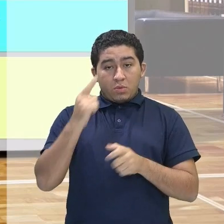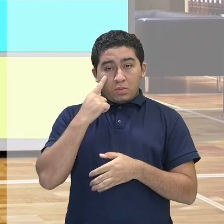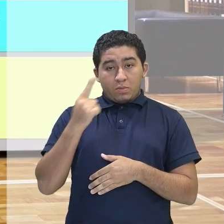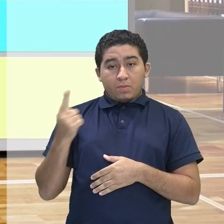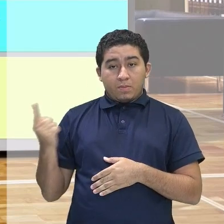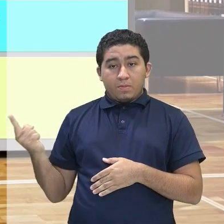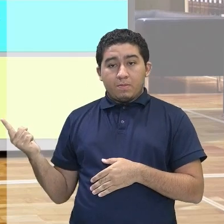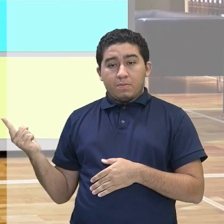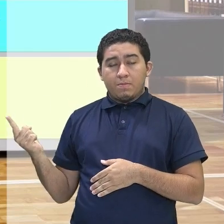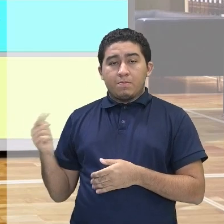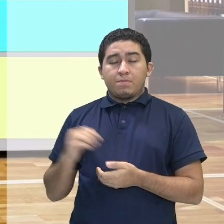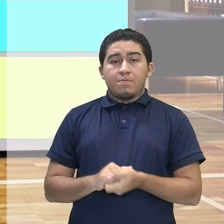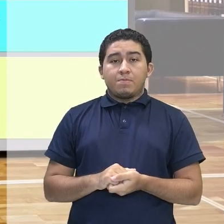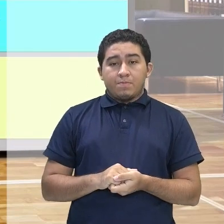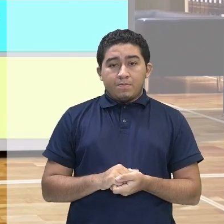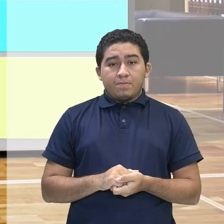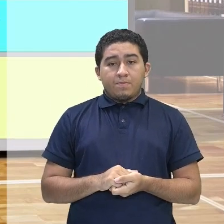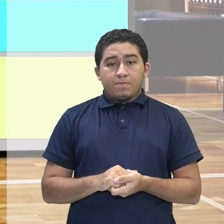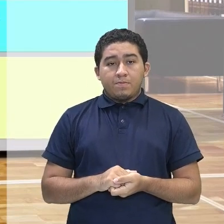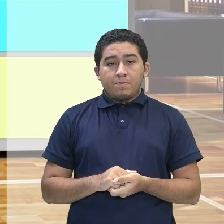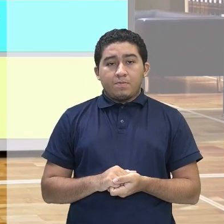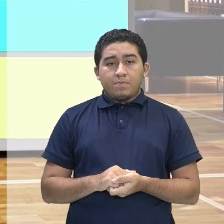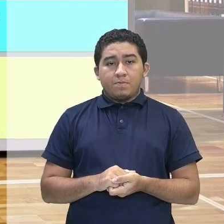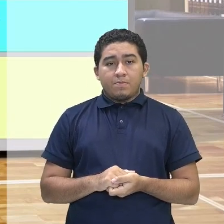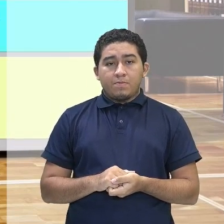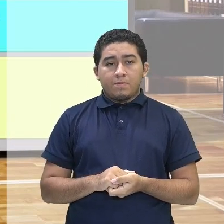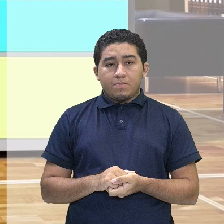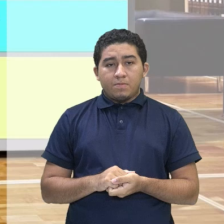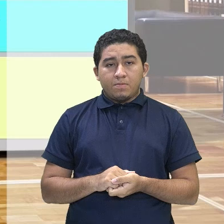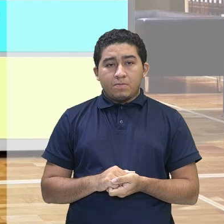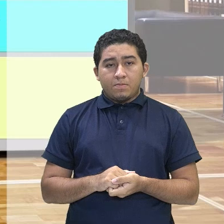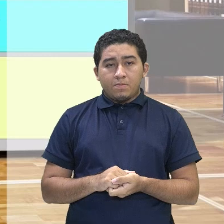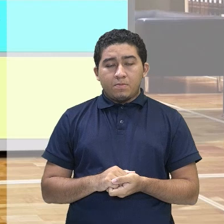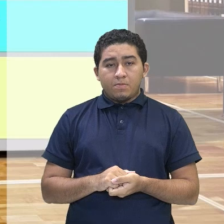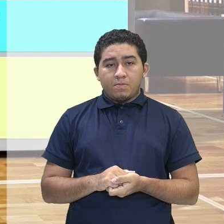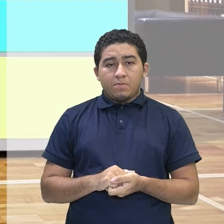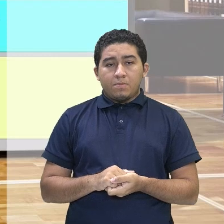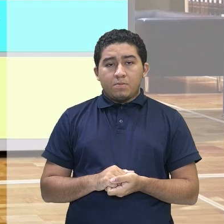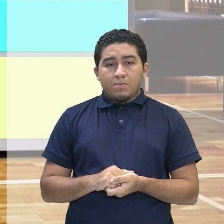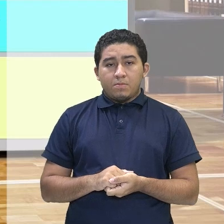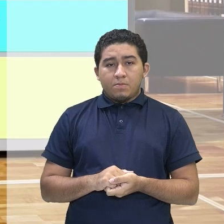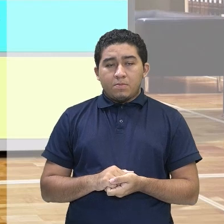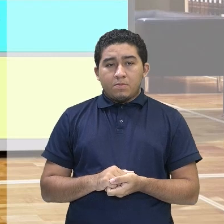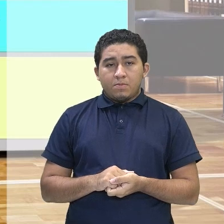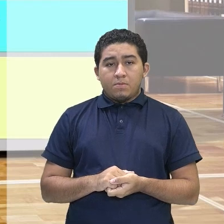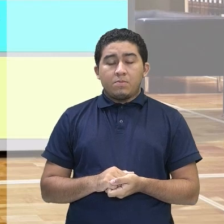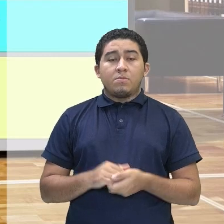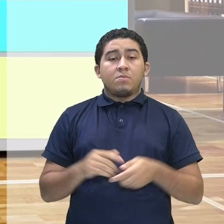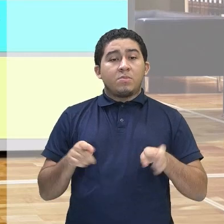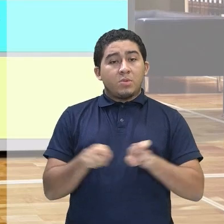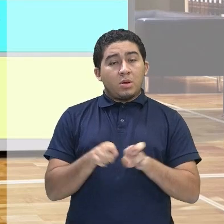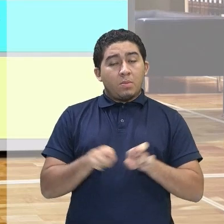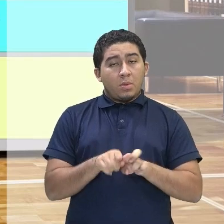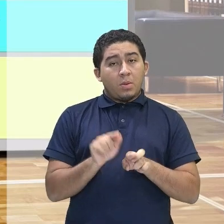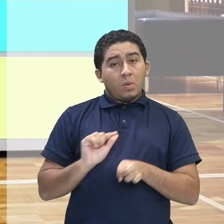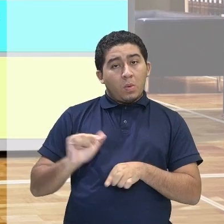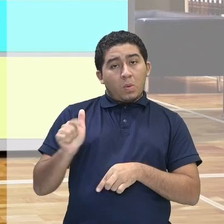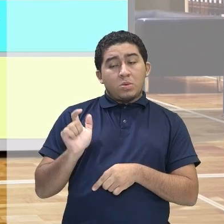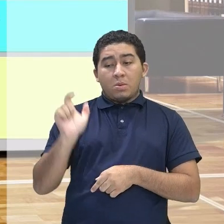você me pergunta, e aquelas false friends? Os falsos amigos ou os false friends, eles existem, mas não